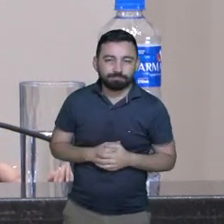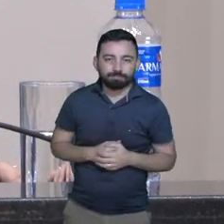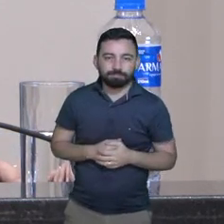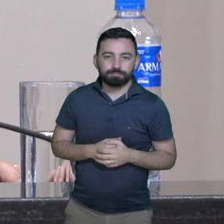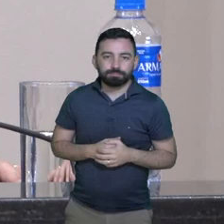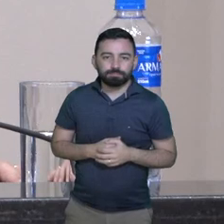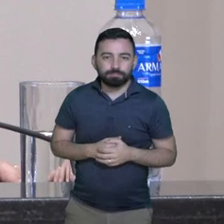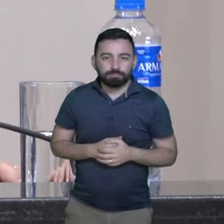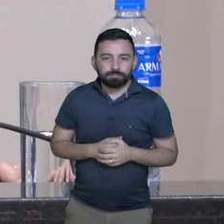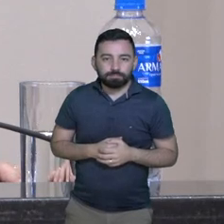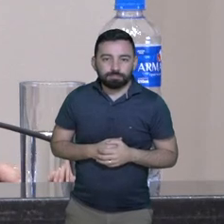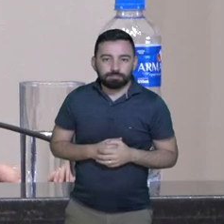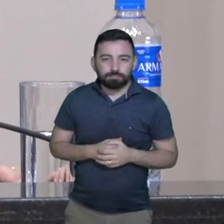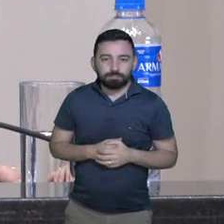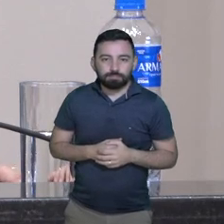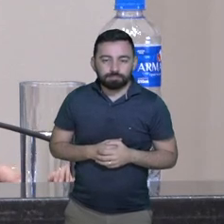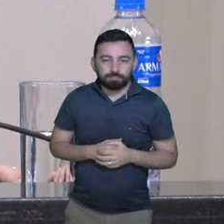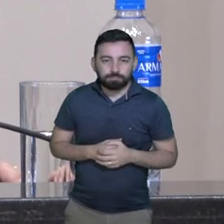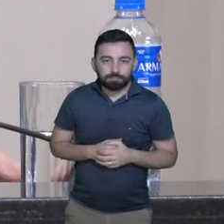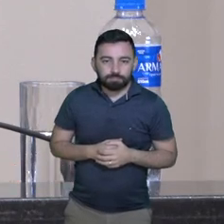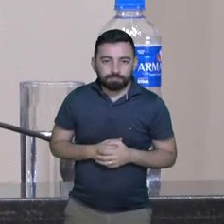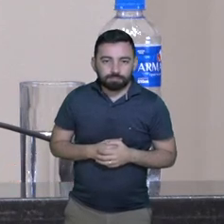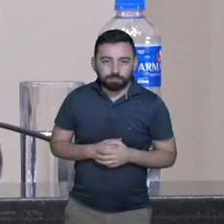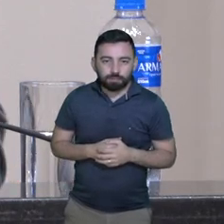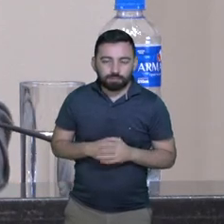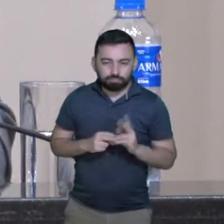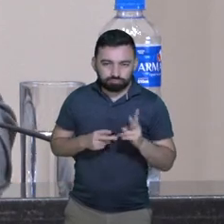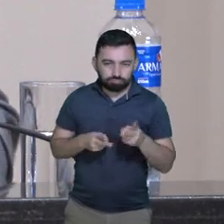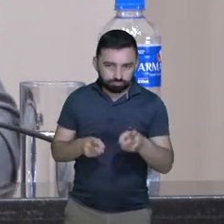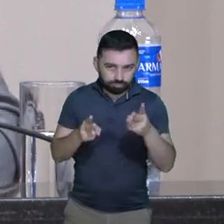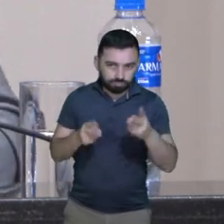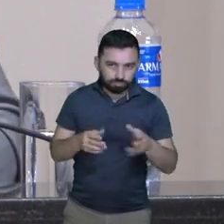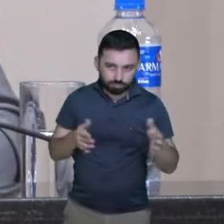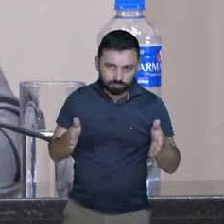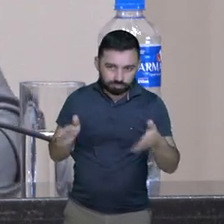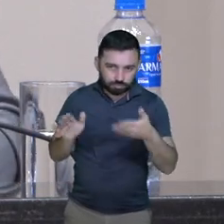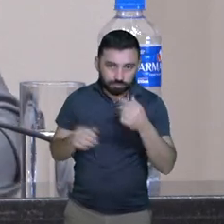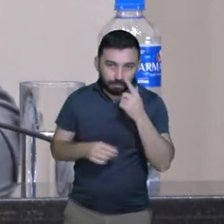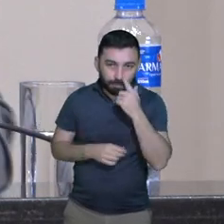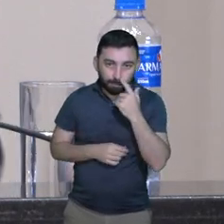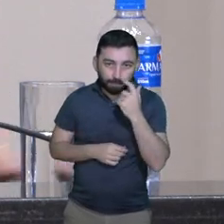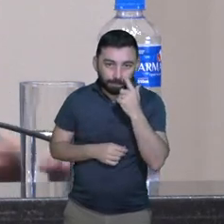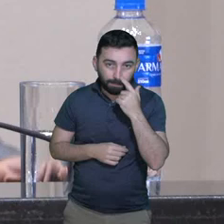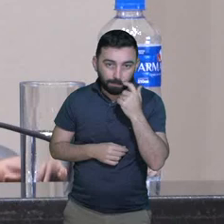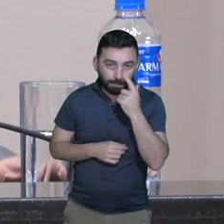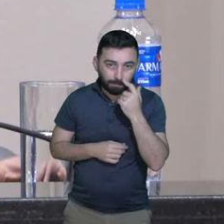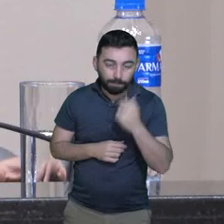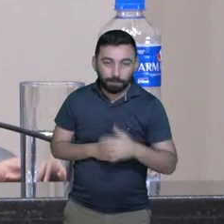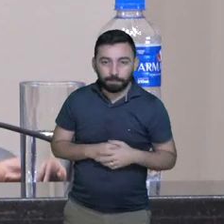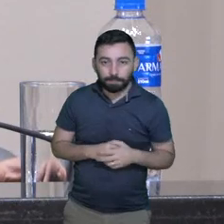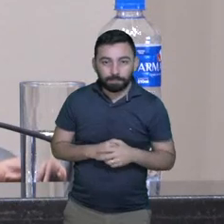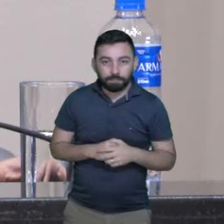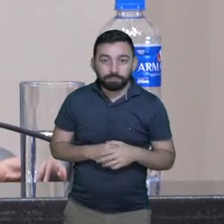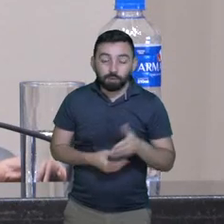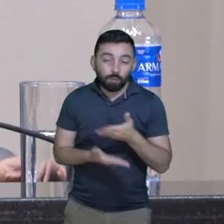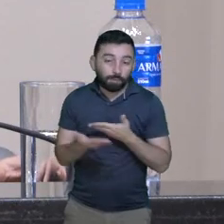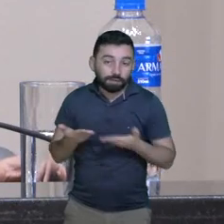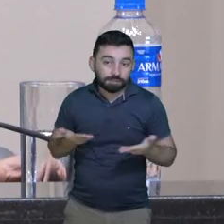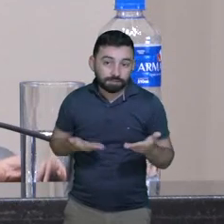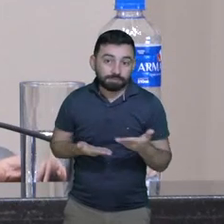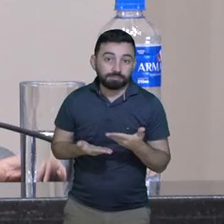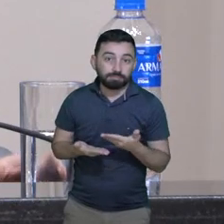Eh então vou nós vamos seguir aqui nesses eh nesse jogral né Eh compartilhar